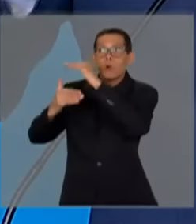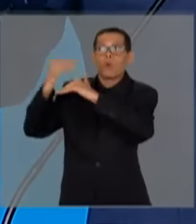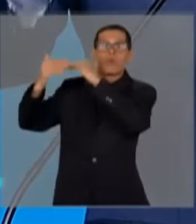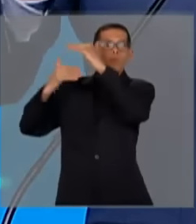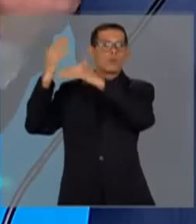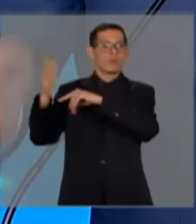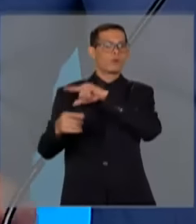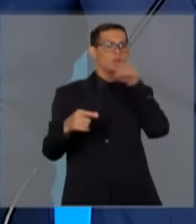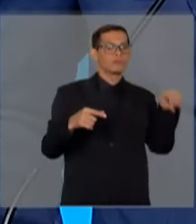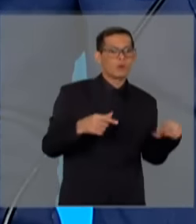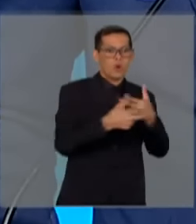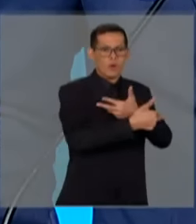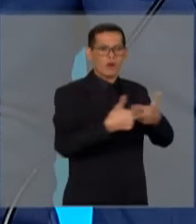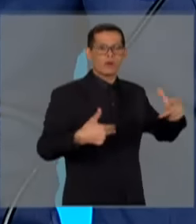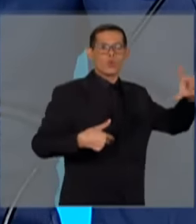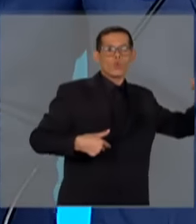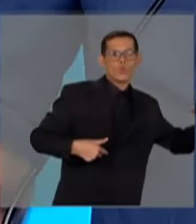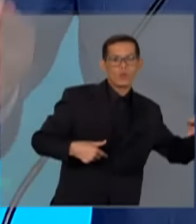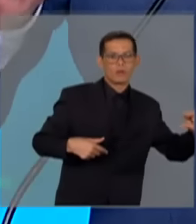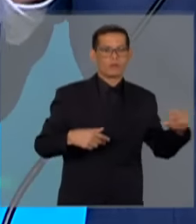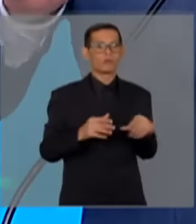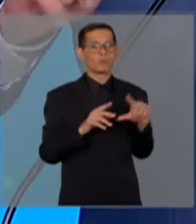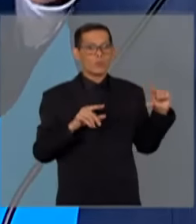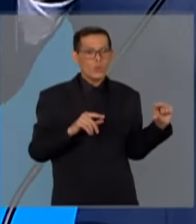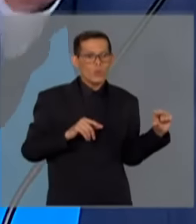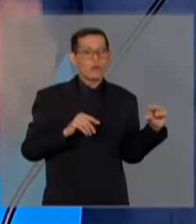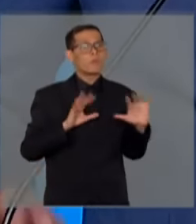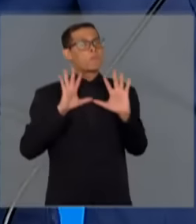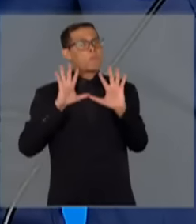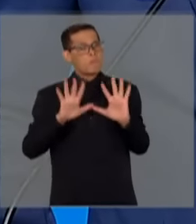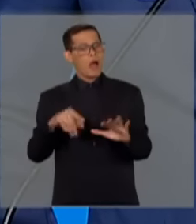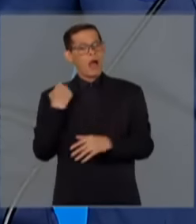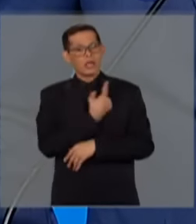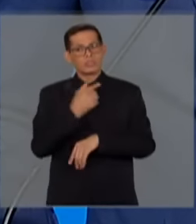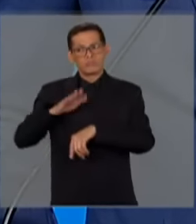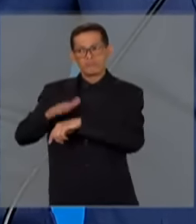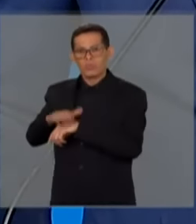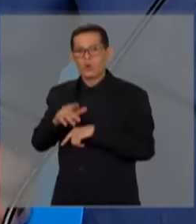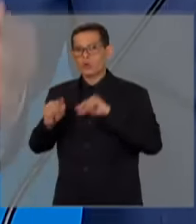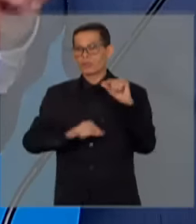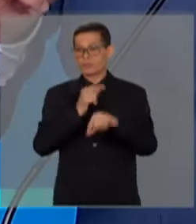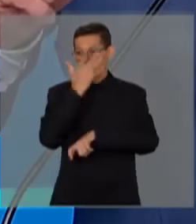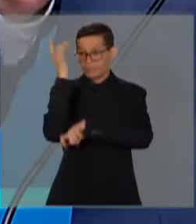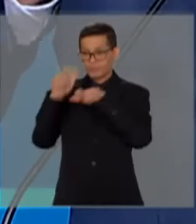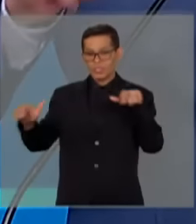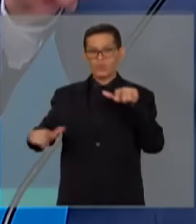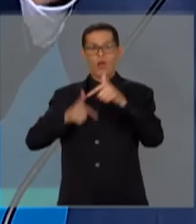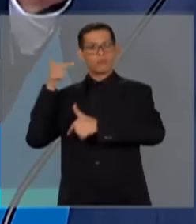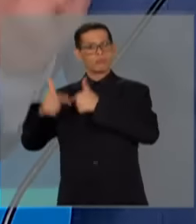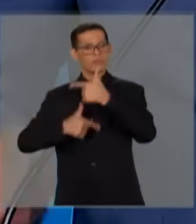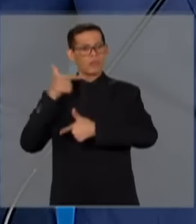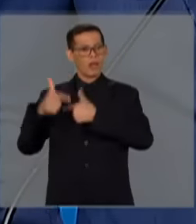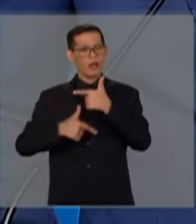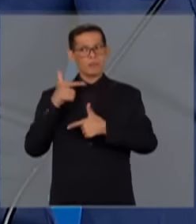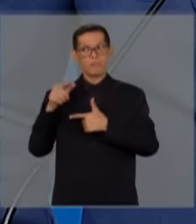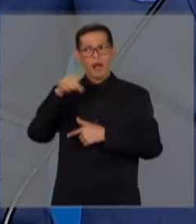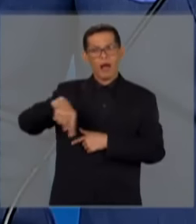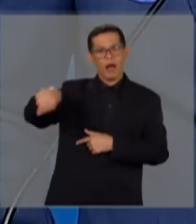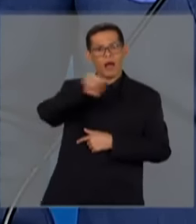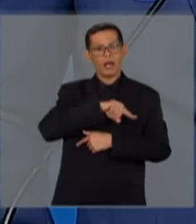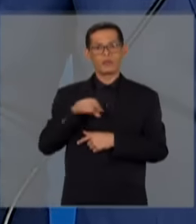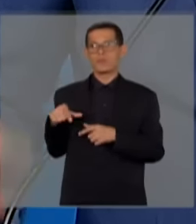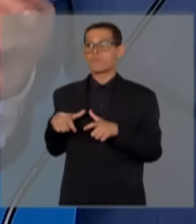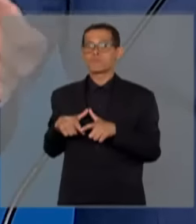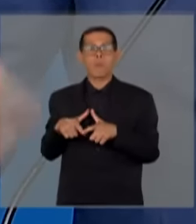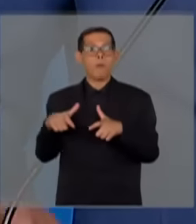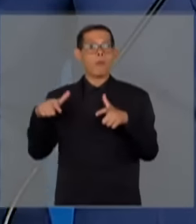estamos batendo o recorde da geração de emprego e renda menor índice de desemprego desde 2015 nós estamos batendo o recorde de investimento eu vou